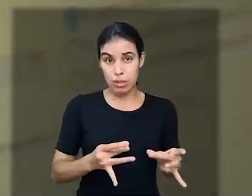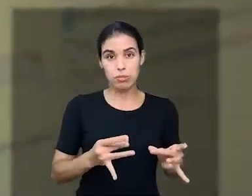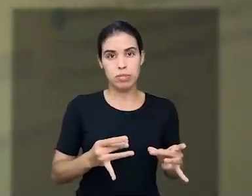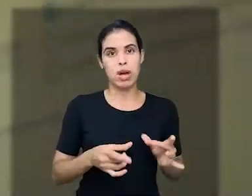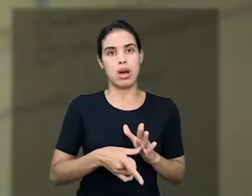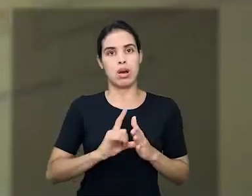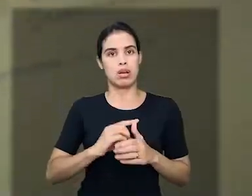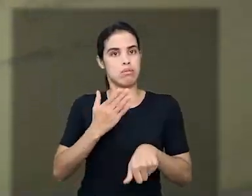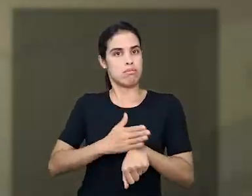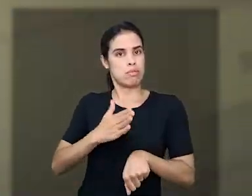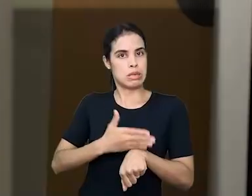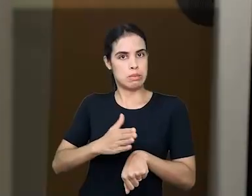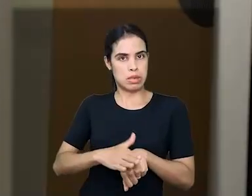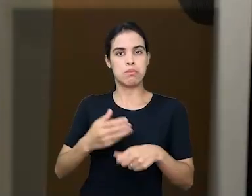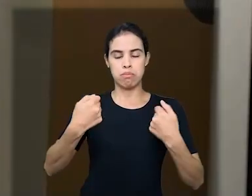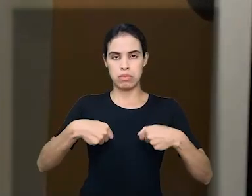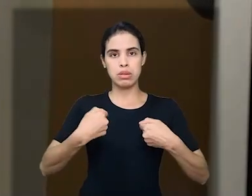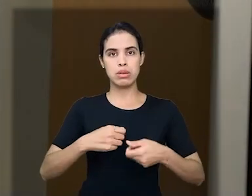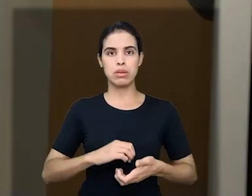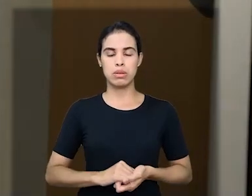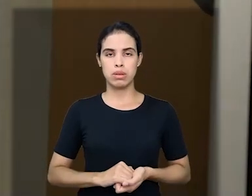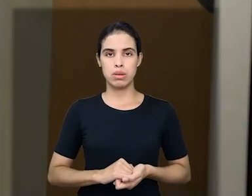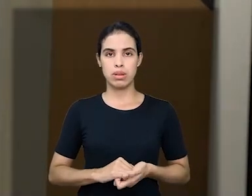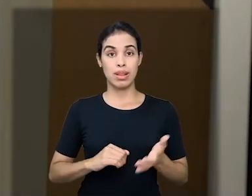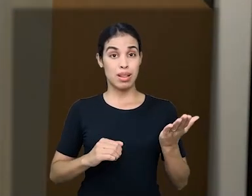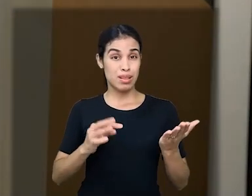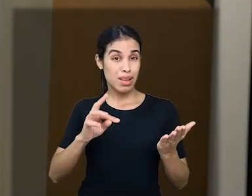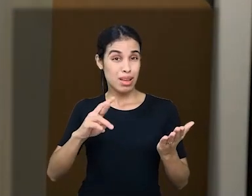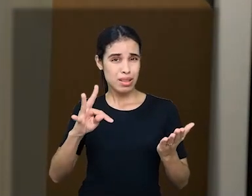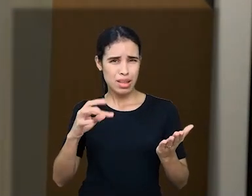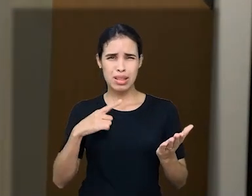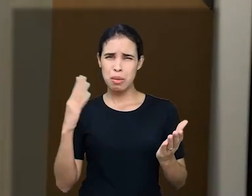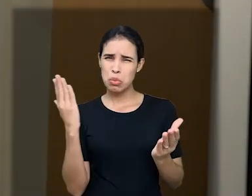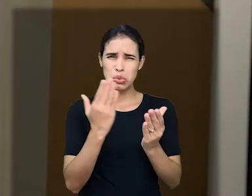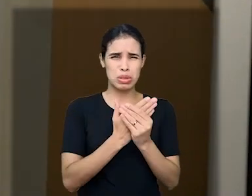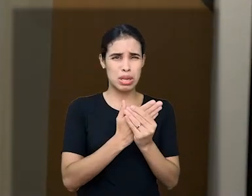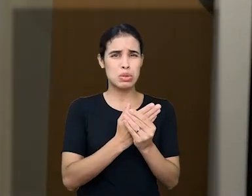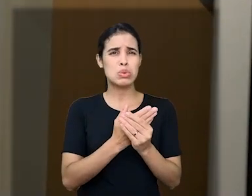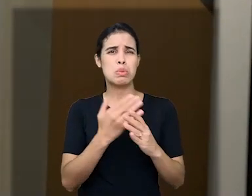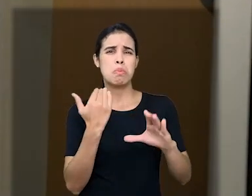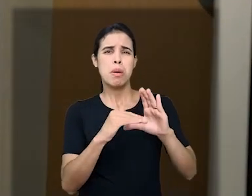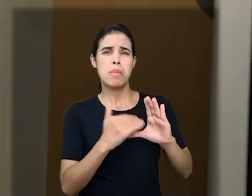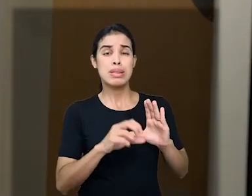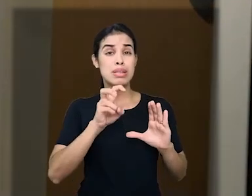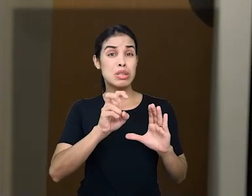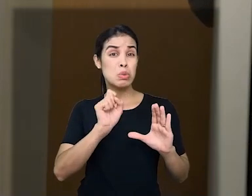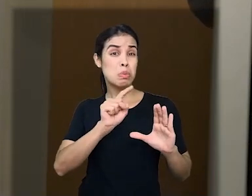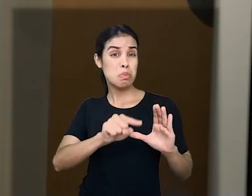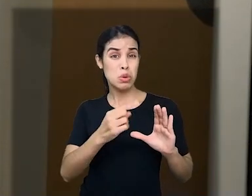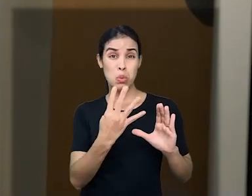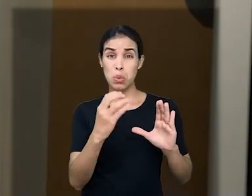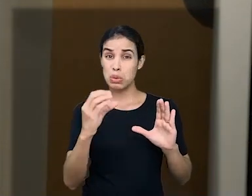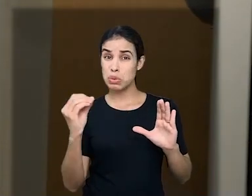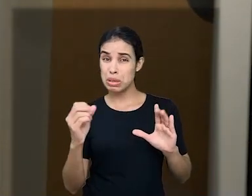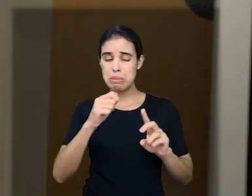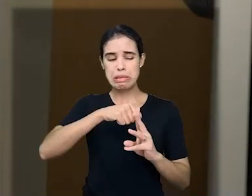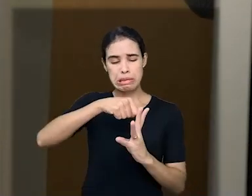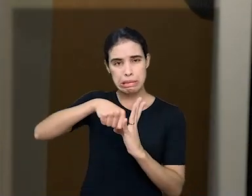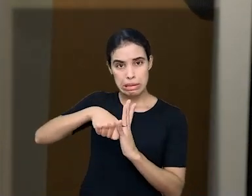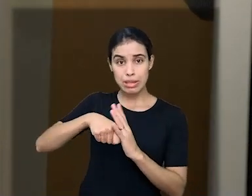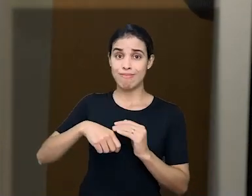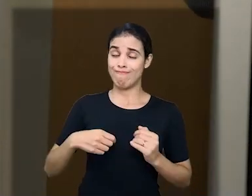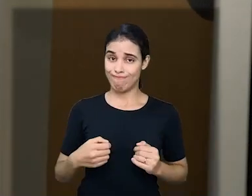sempre passa por treinamento. A unidade recebe uma alta demanda de processos, são cerca de 5.400 por mês. E fazer